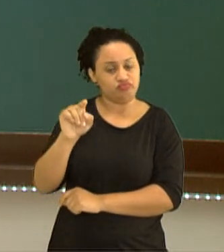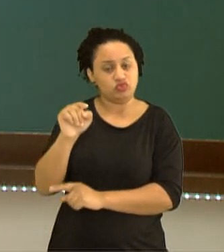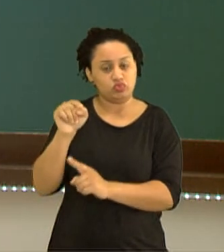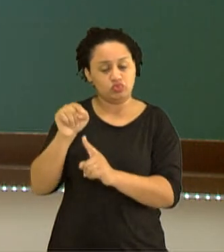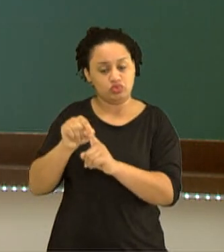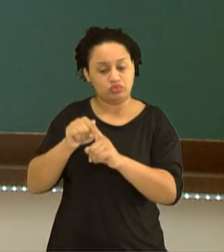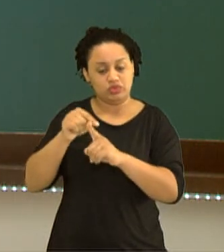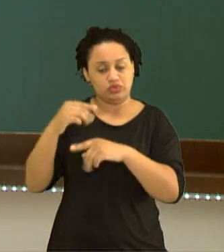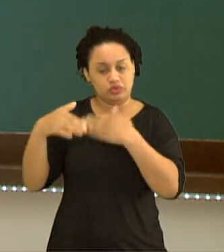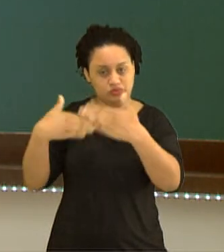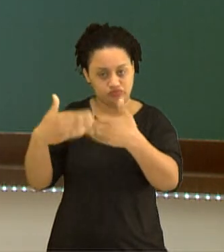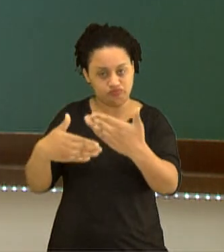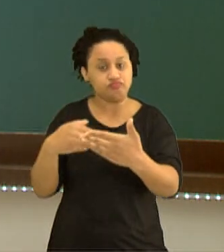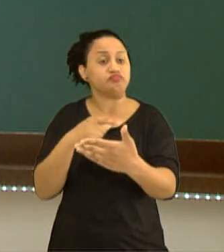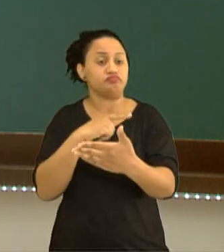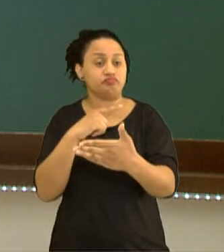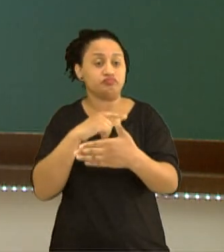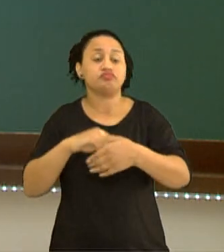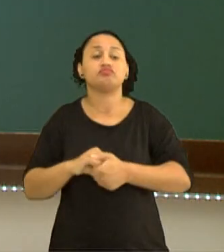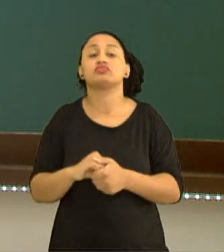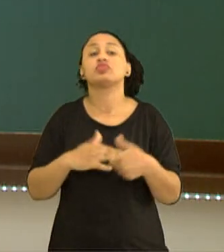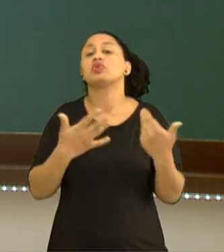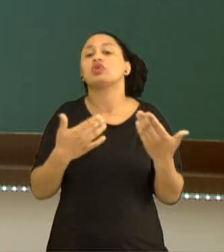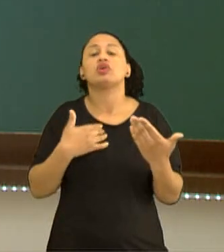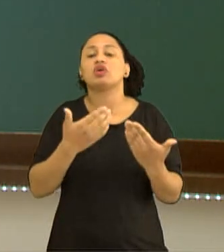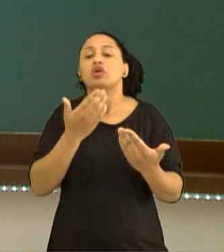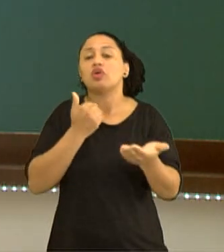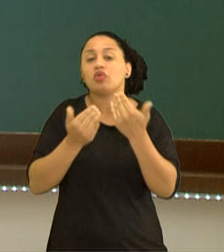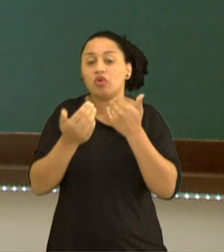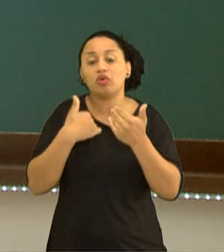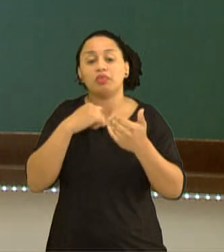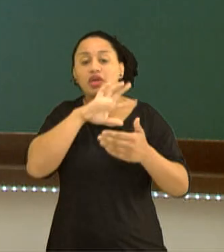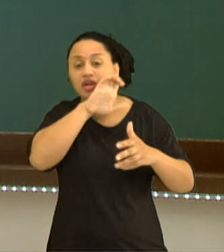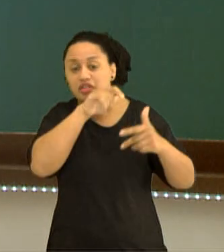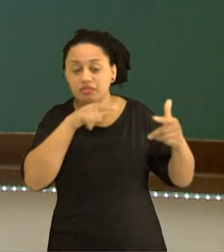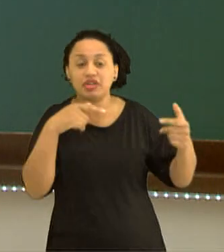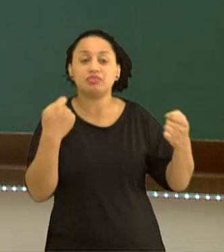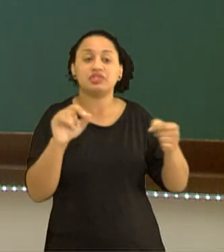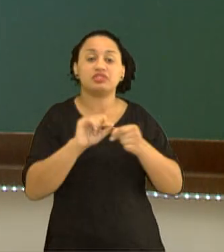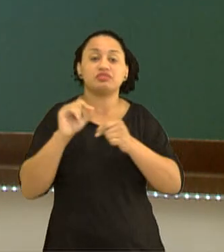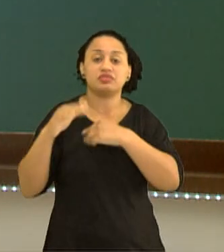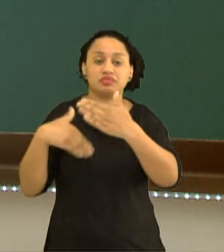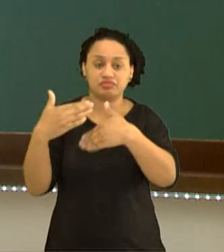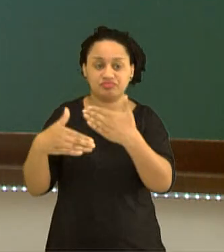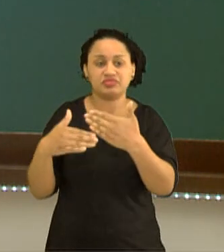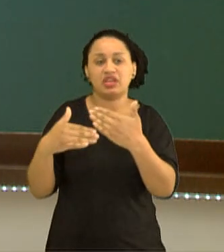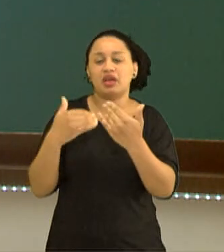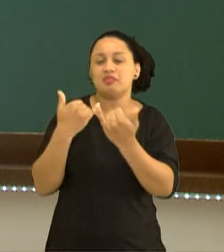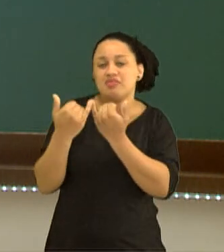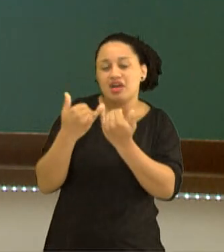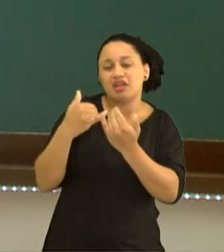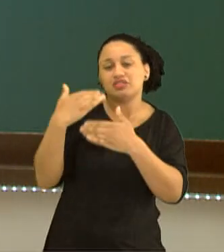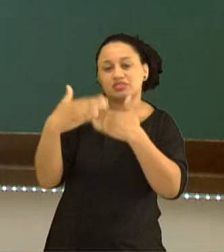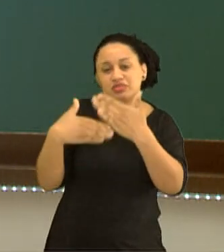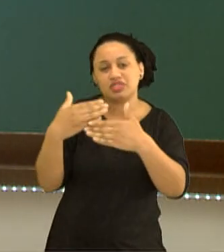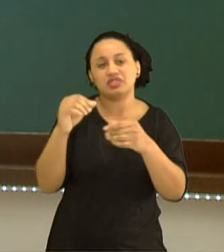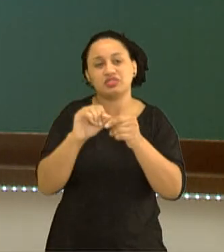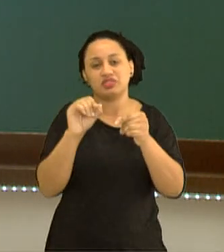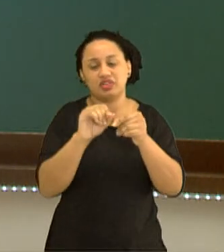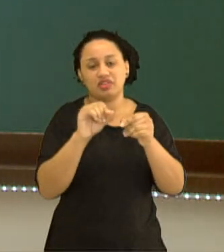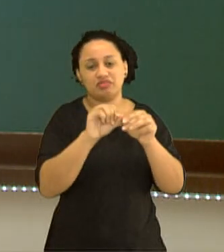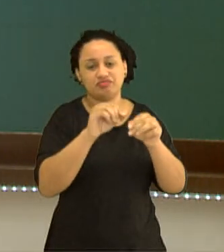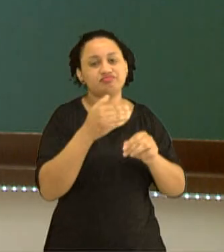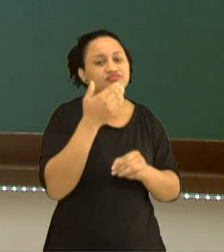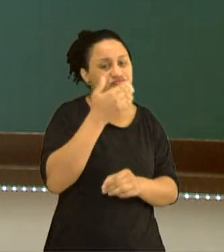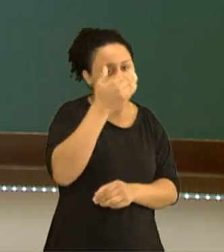comer animais, eles precisam fazer a cacherização. É muito parecido com o processo feito no islamismo, ou